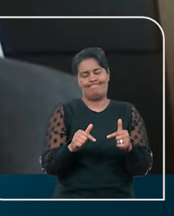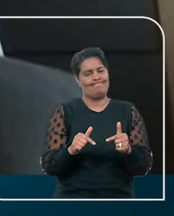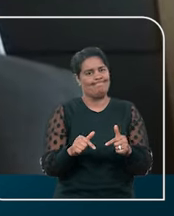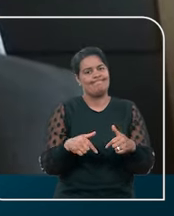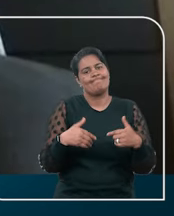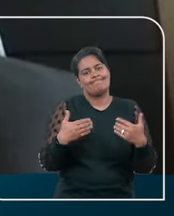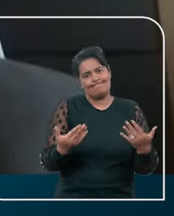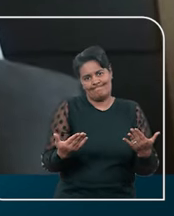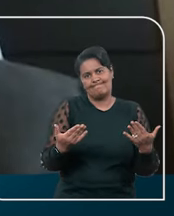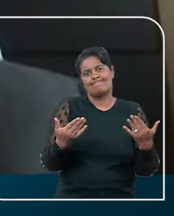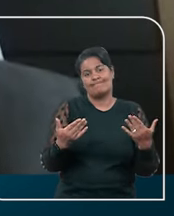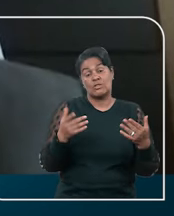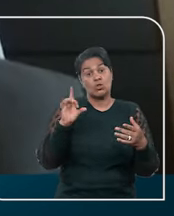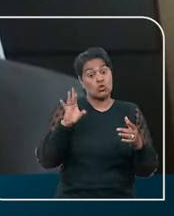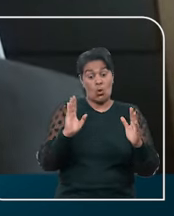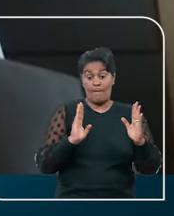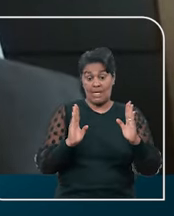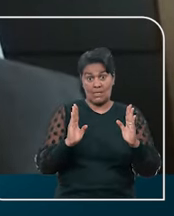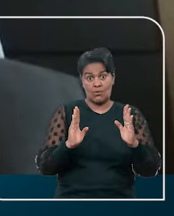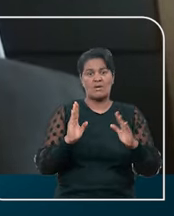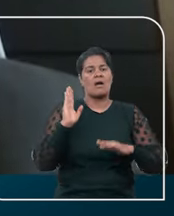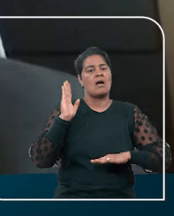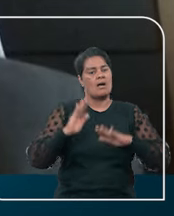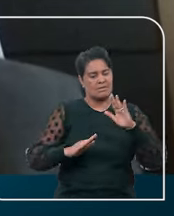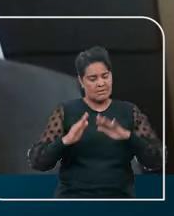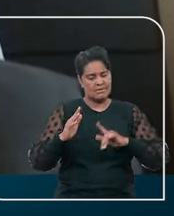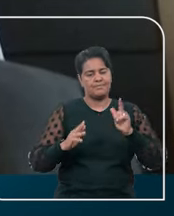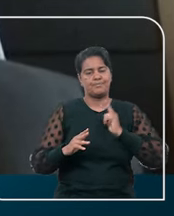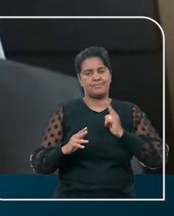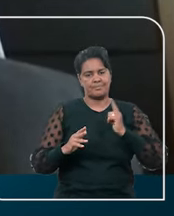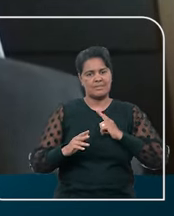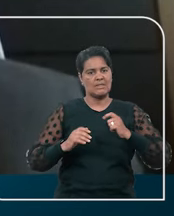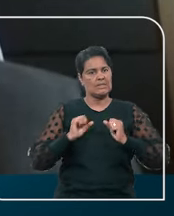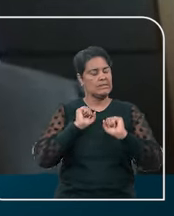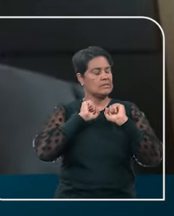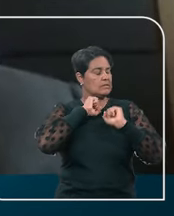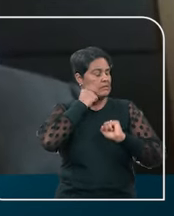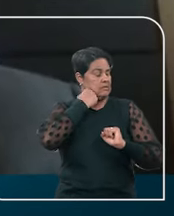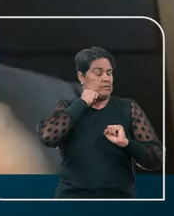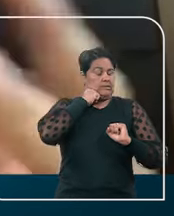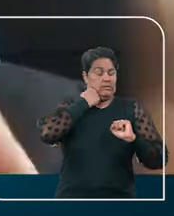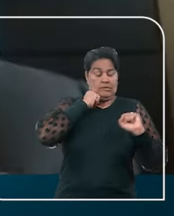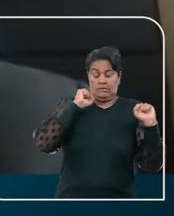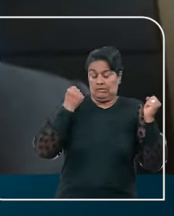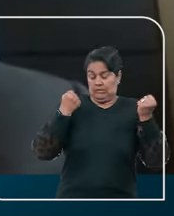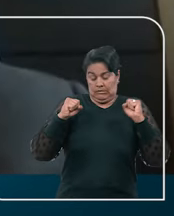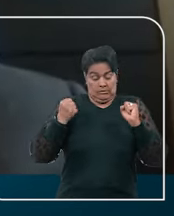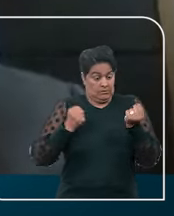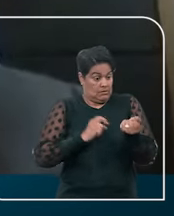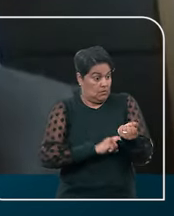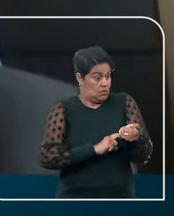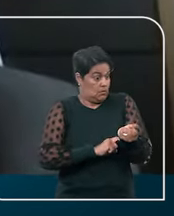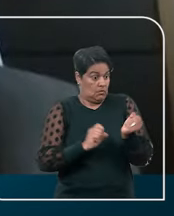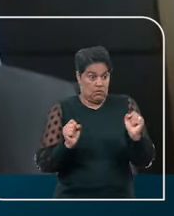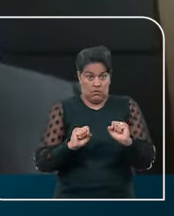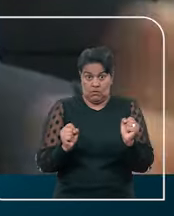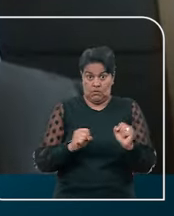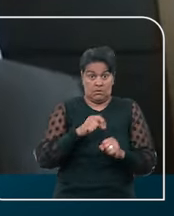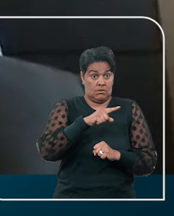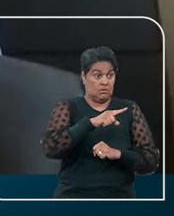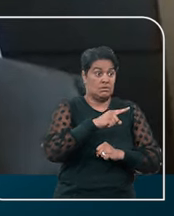relação muito temporária isso acaba gerando um um um estresse um desgaste s sobrecarrega ali a portaria